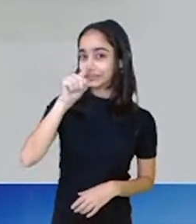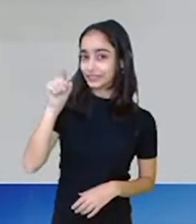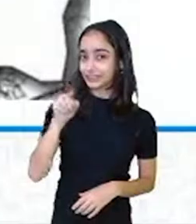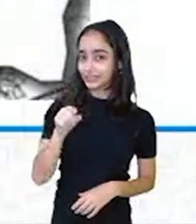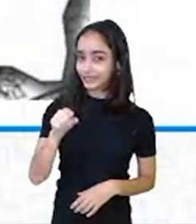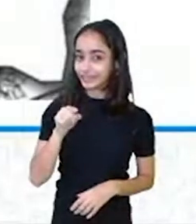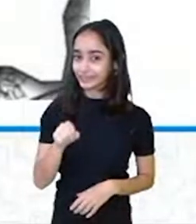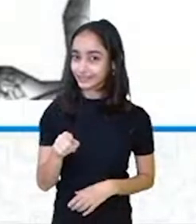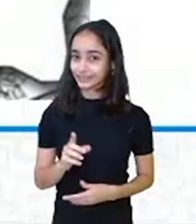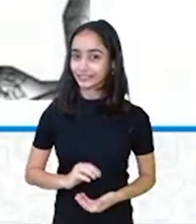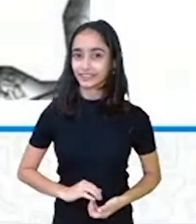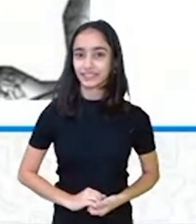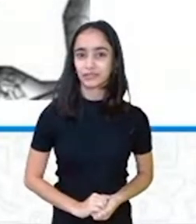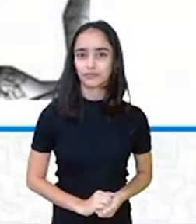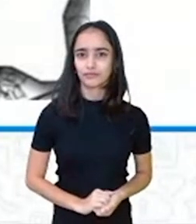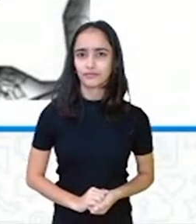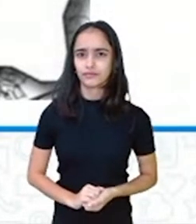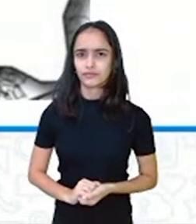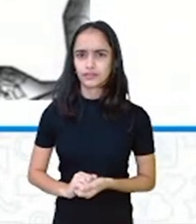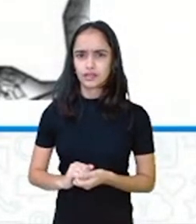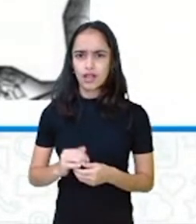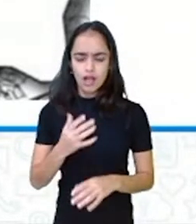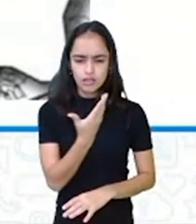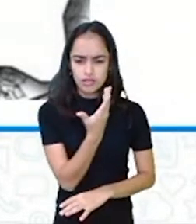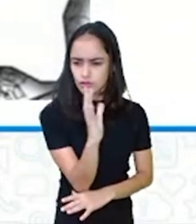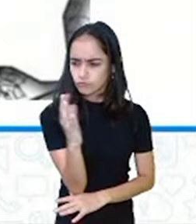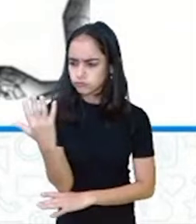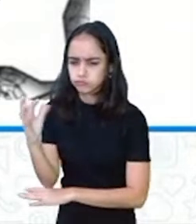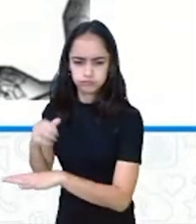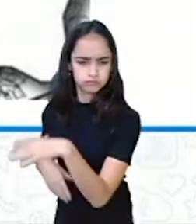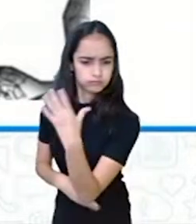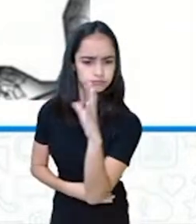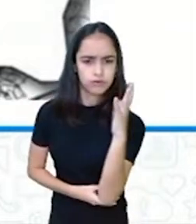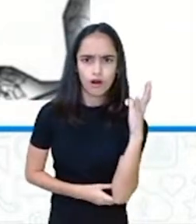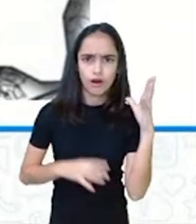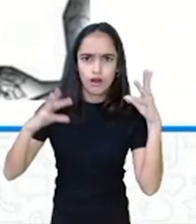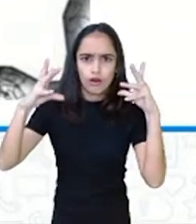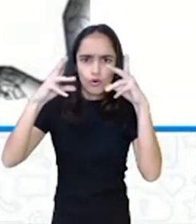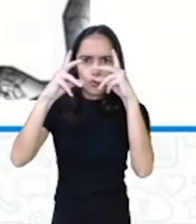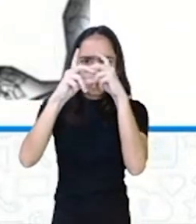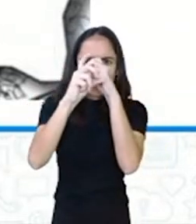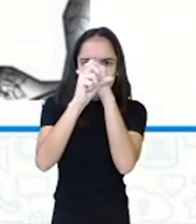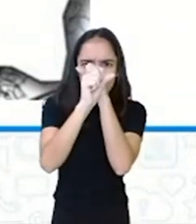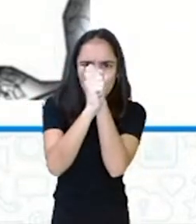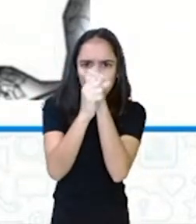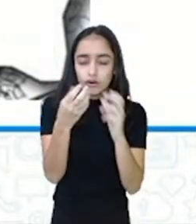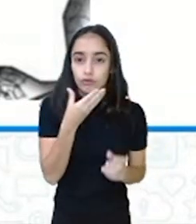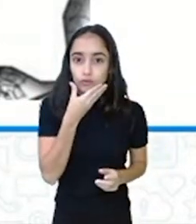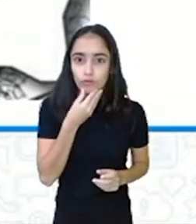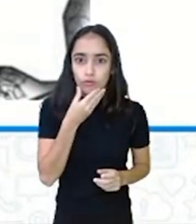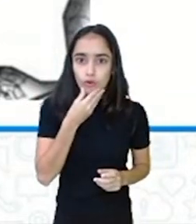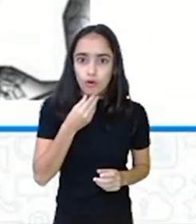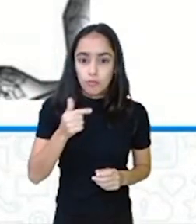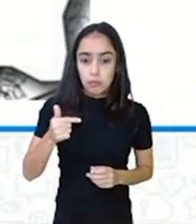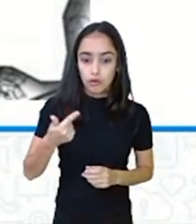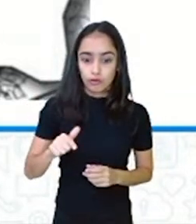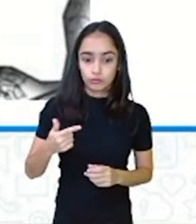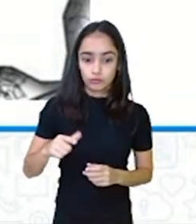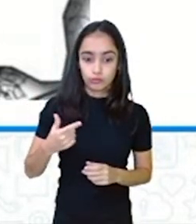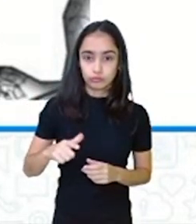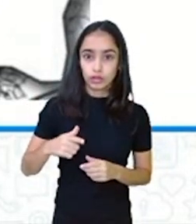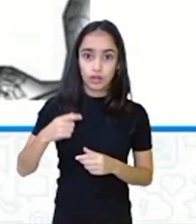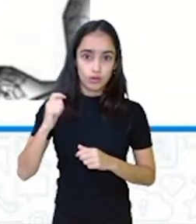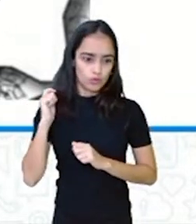exemplo. No meio da floresta escura é o Senhor, não há lenha ou cipó para o